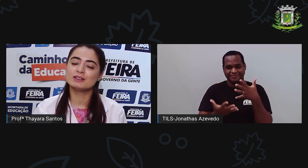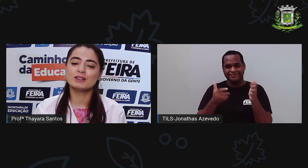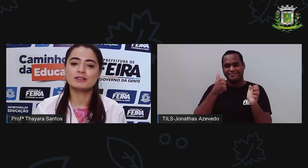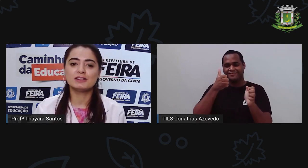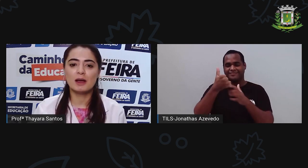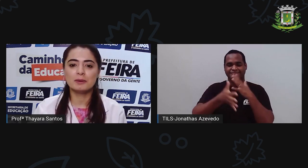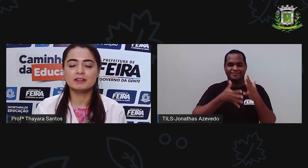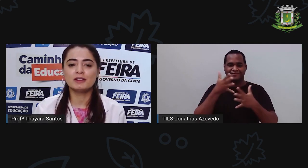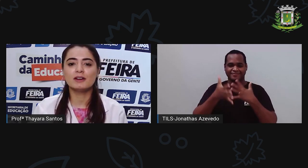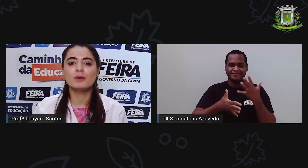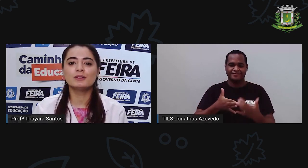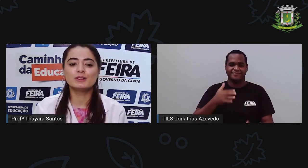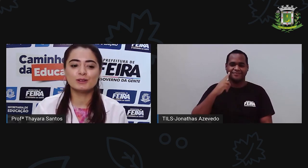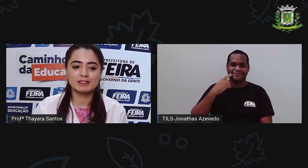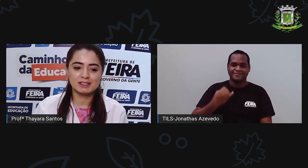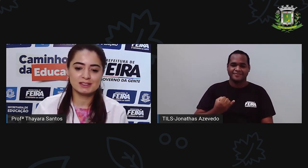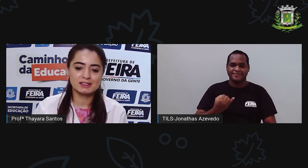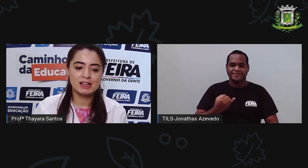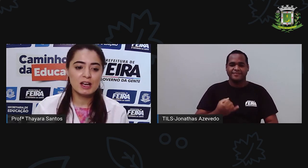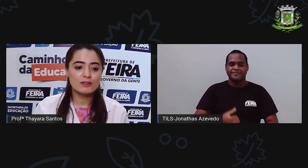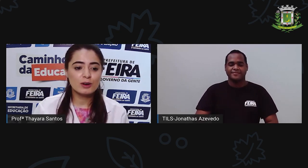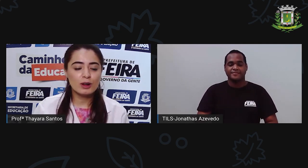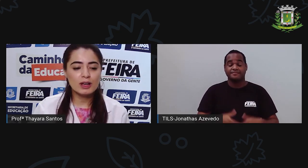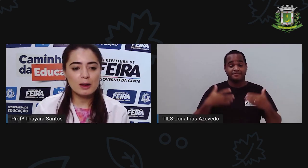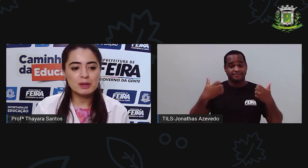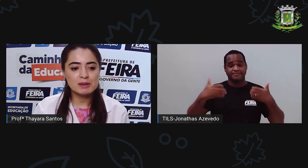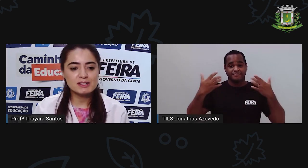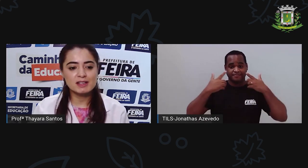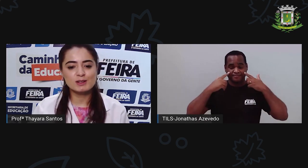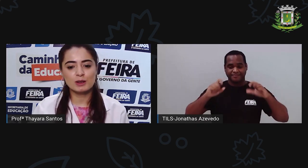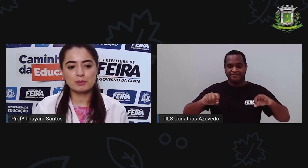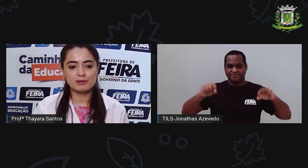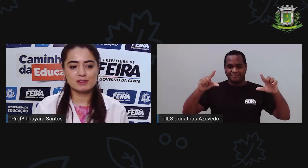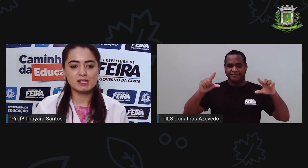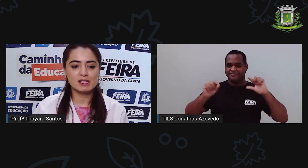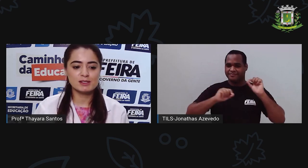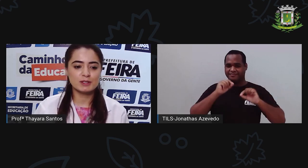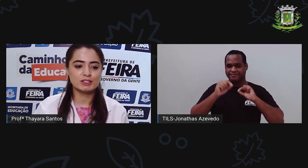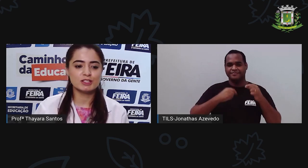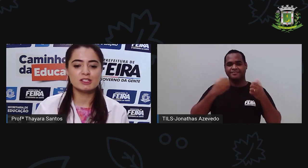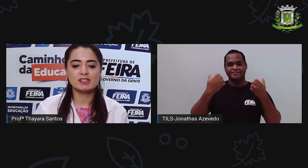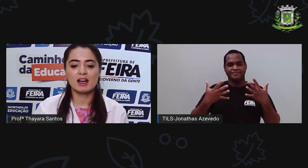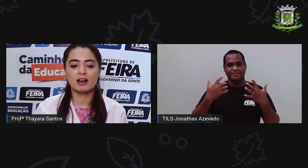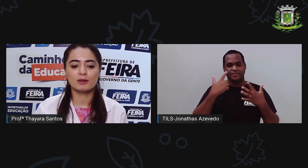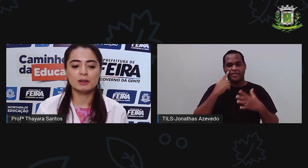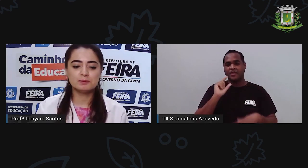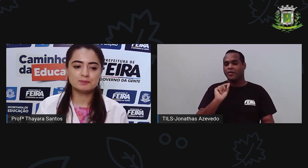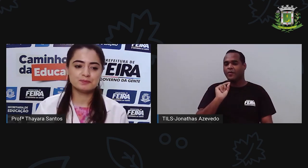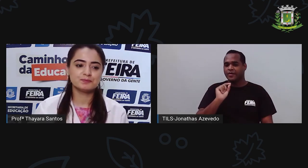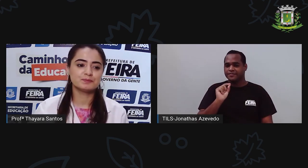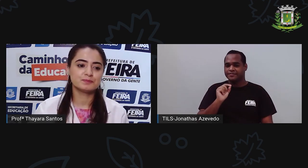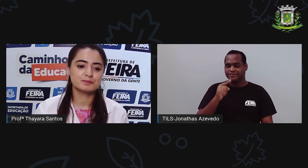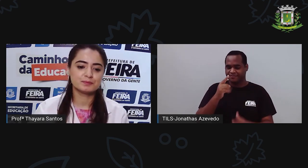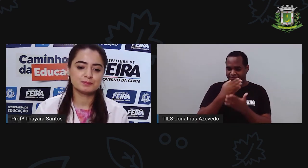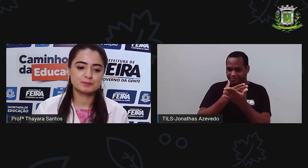aula, do nosso intérprete, o Jônatas. Vou colocar minha apresentação aqui para vocês, para a gente iniciar a aula.